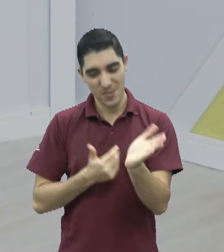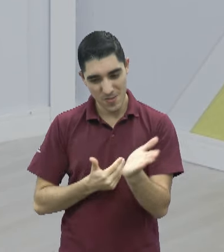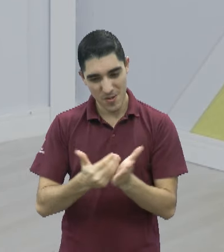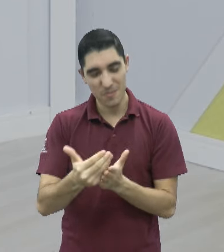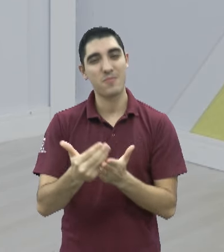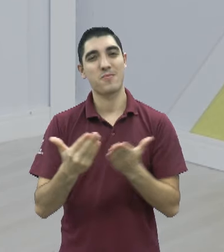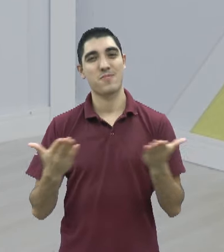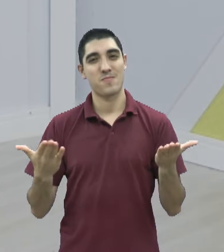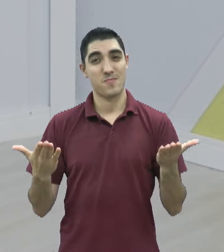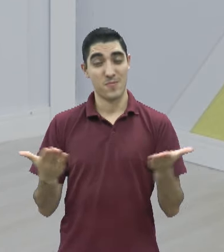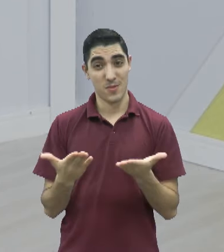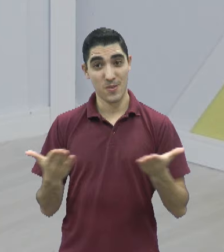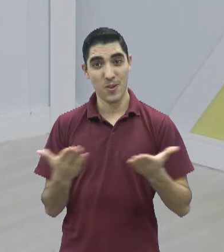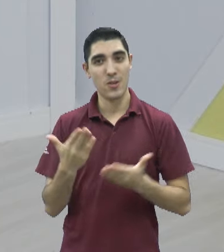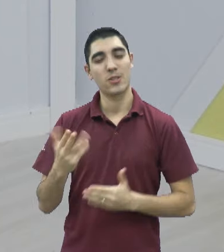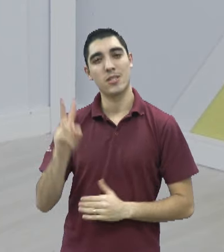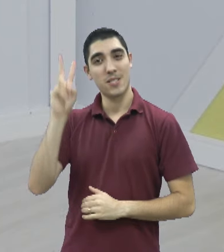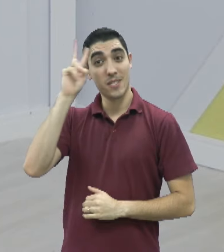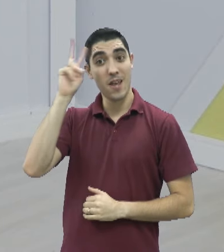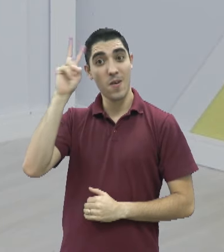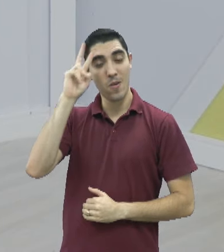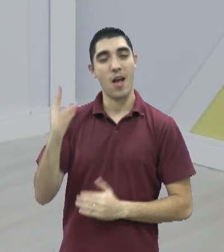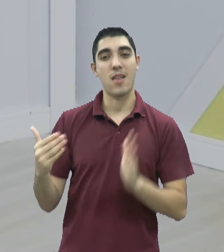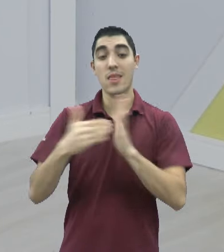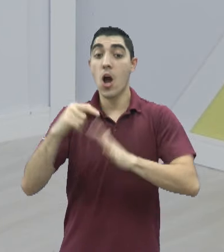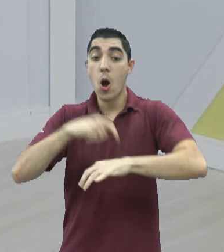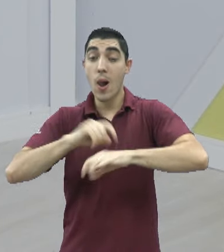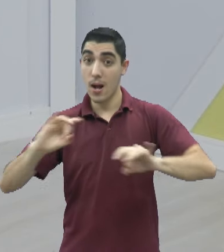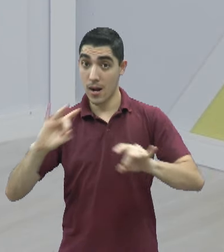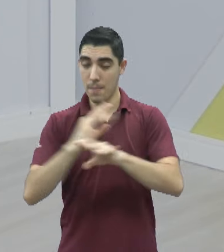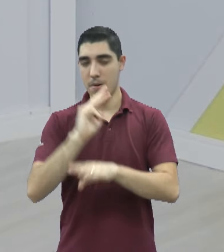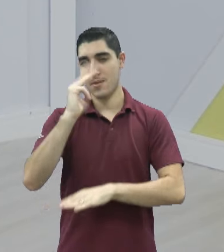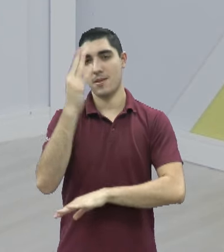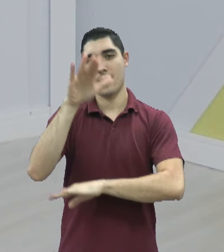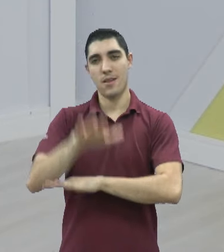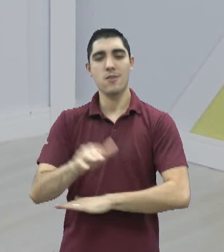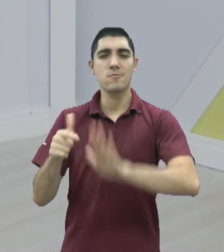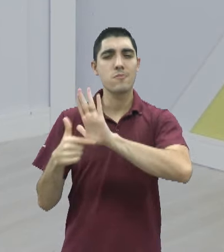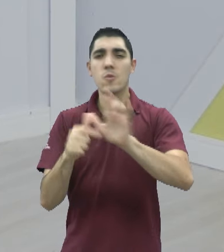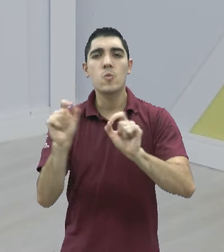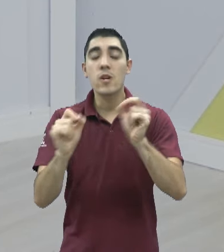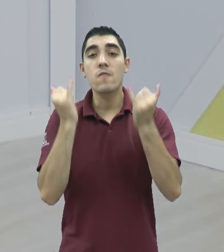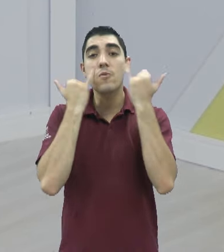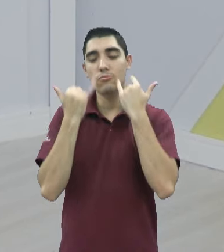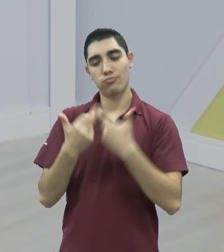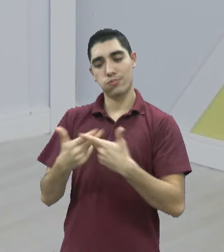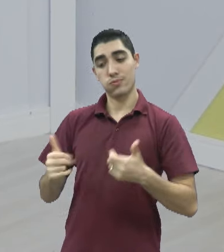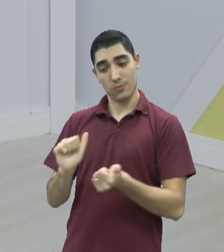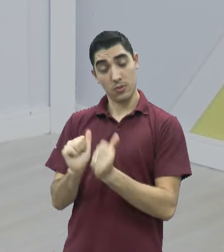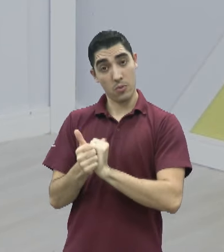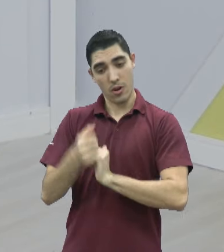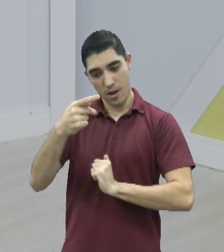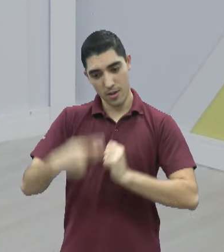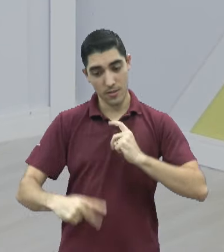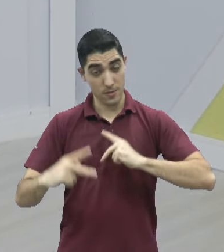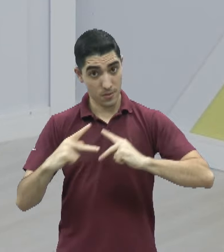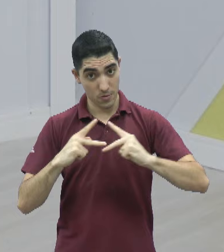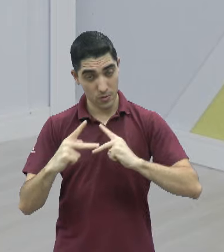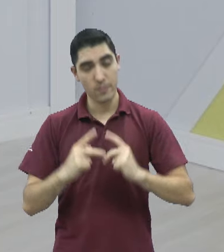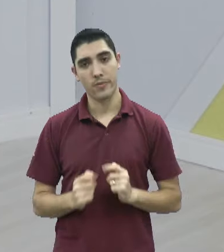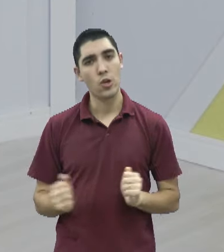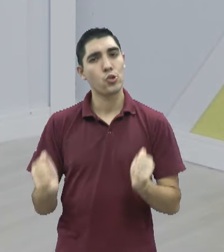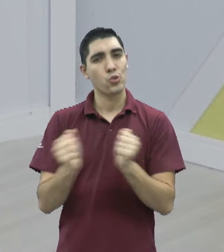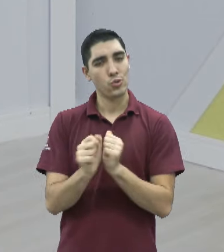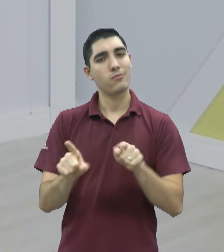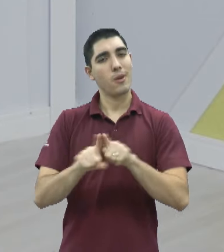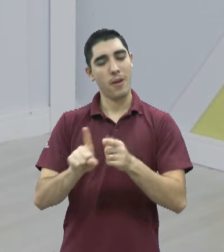Estamos chegando nesta segunda-feira até às 3 da tarde, trazendo as principais informações do esporte aqui da nossa